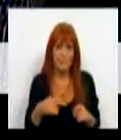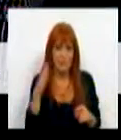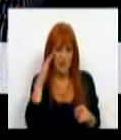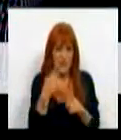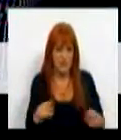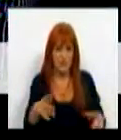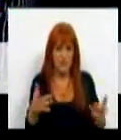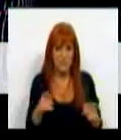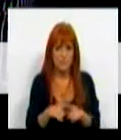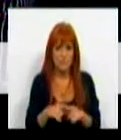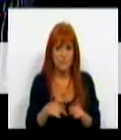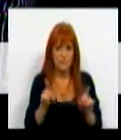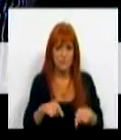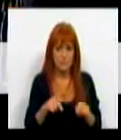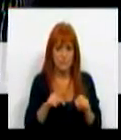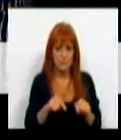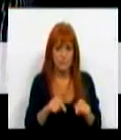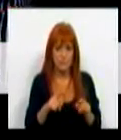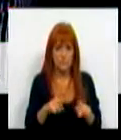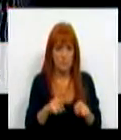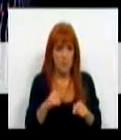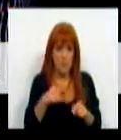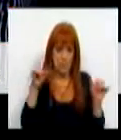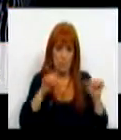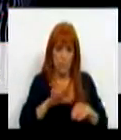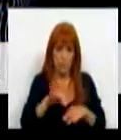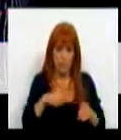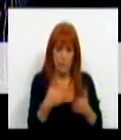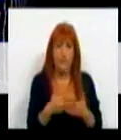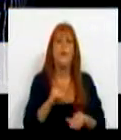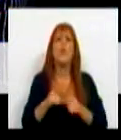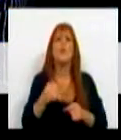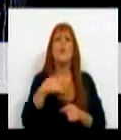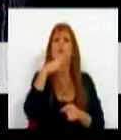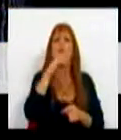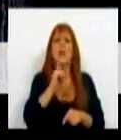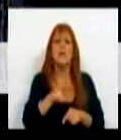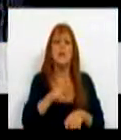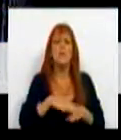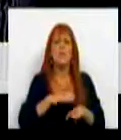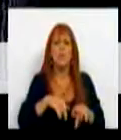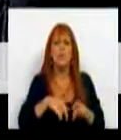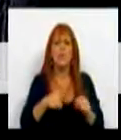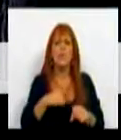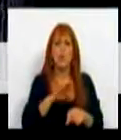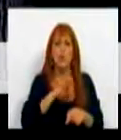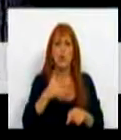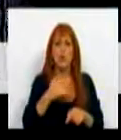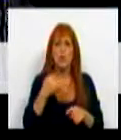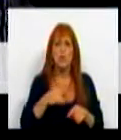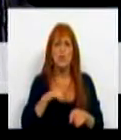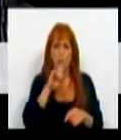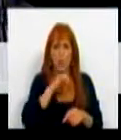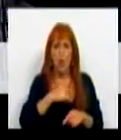seria diferente, também ainda iriam piorar a situação. O que eu quero dizer com isto é que o seu doutor está